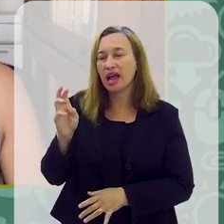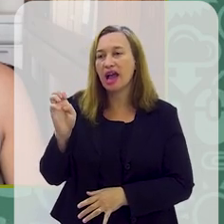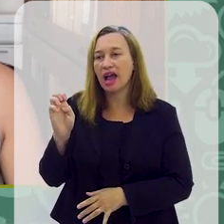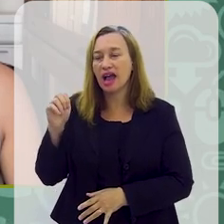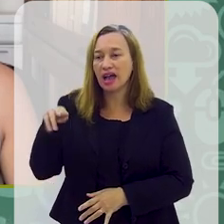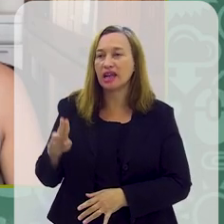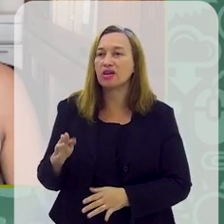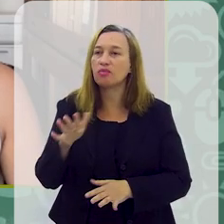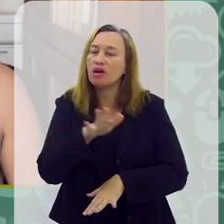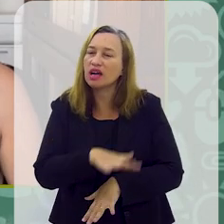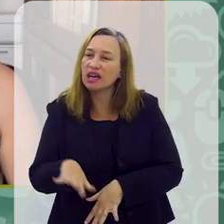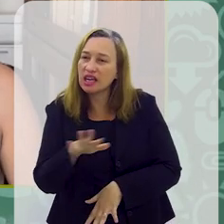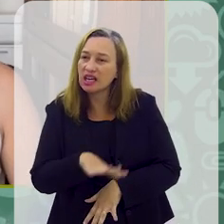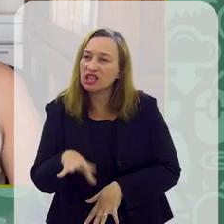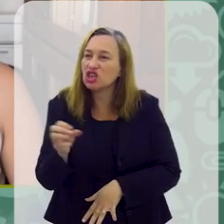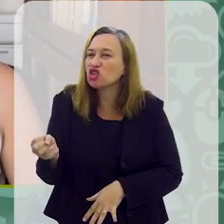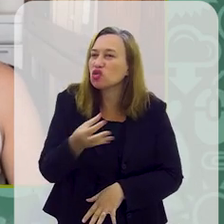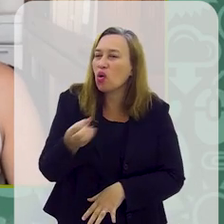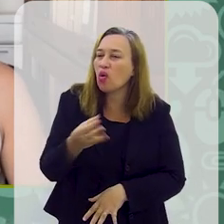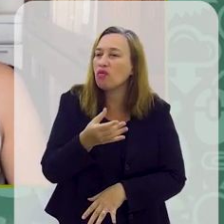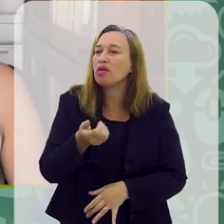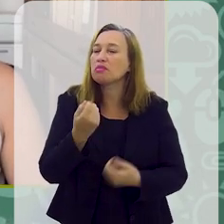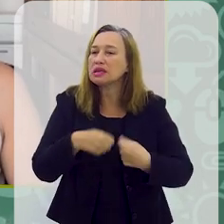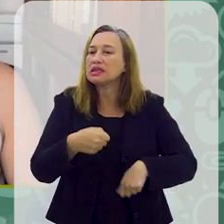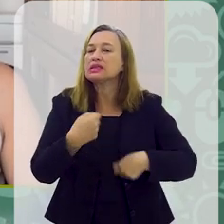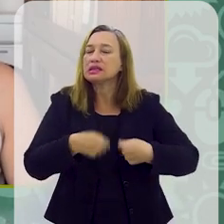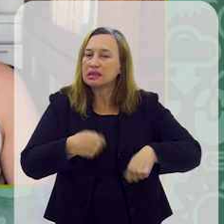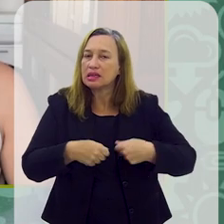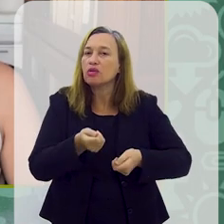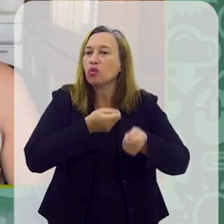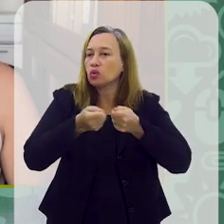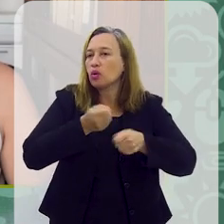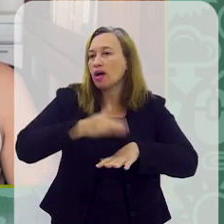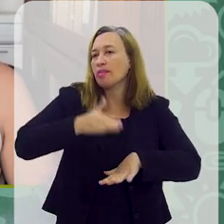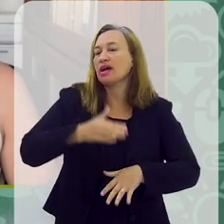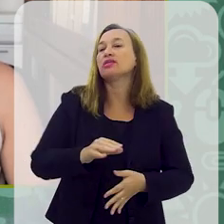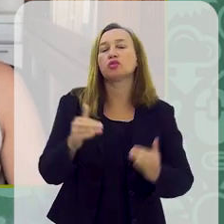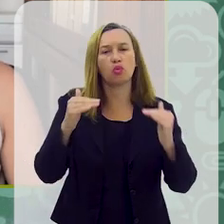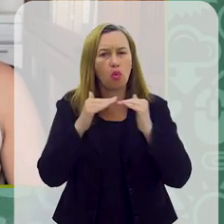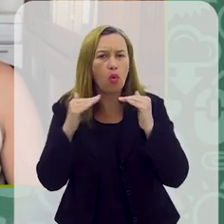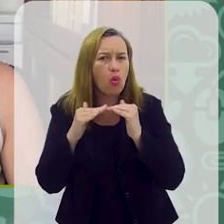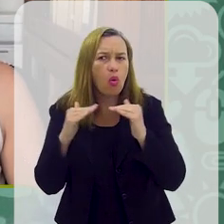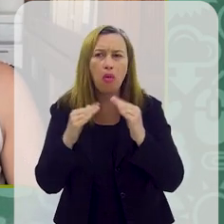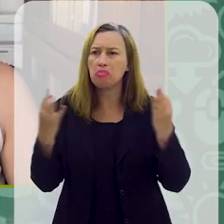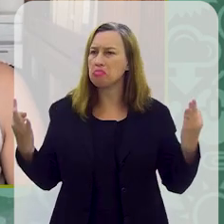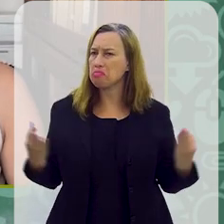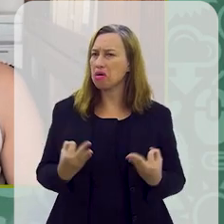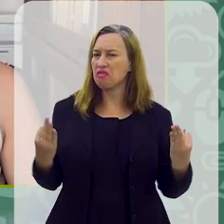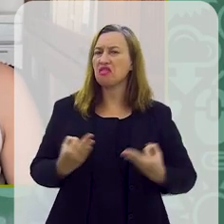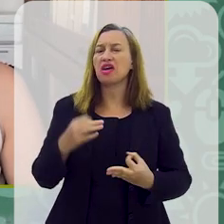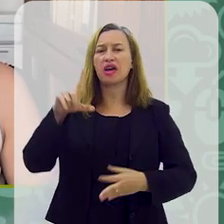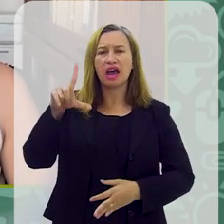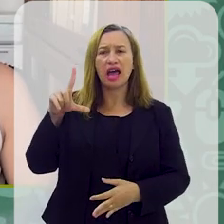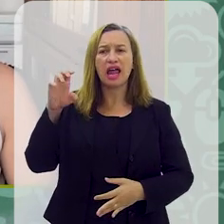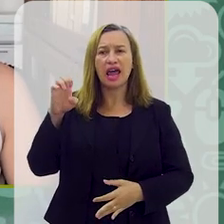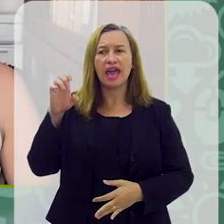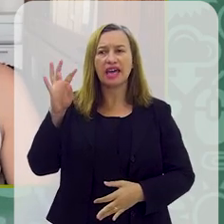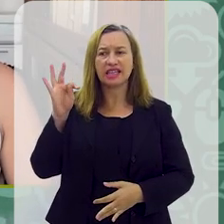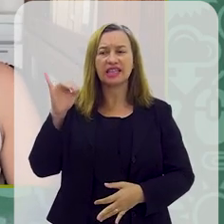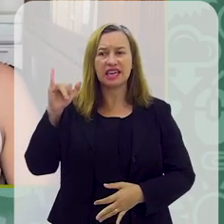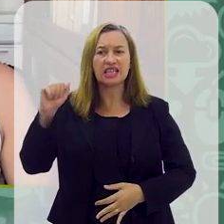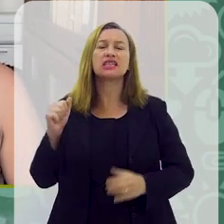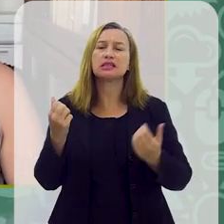mesmo? Precisa aí, uma criança mais novinha precisa ter esse controle maior? Concordo plenamente com a Letícia,